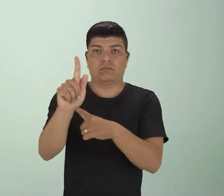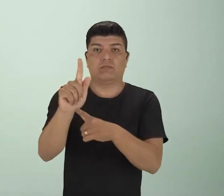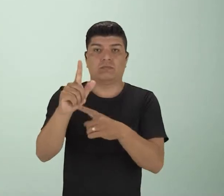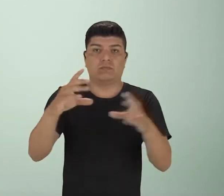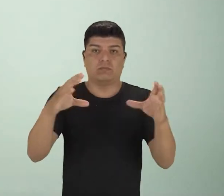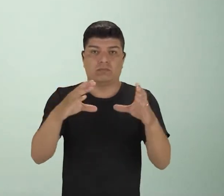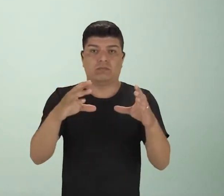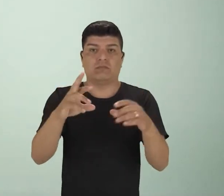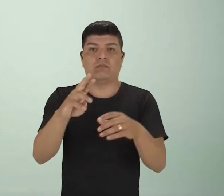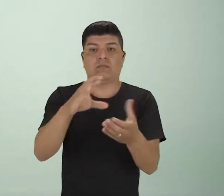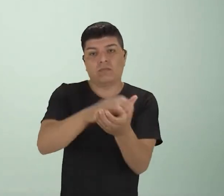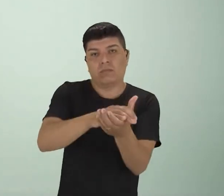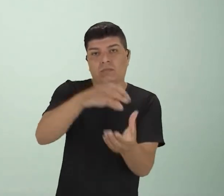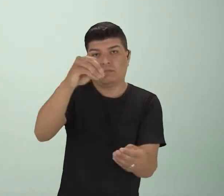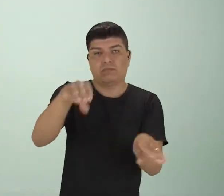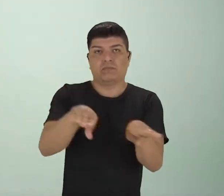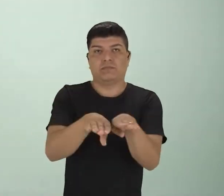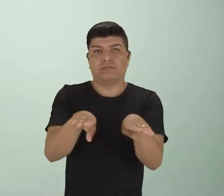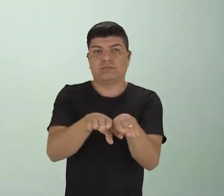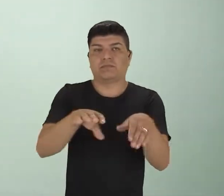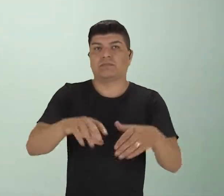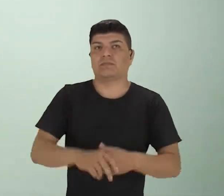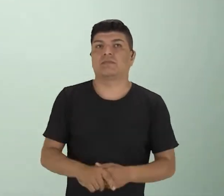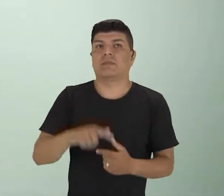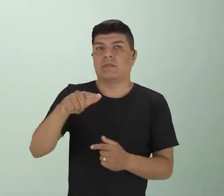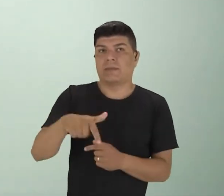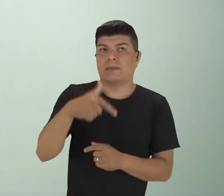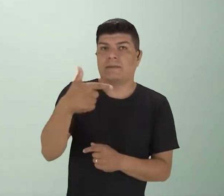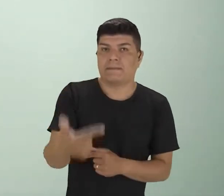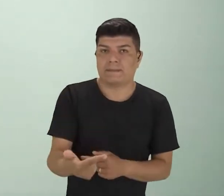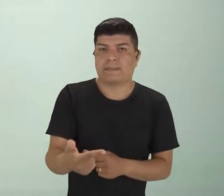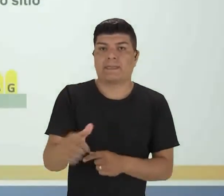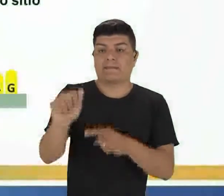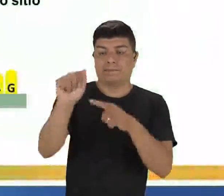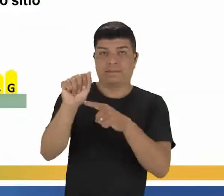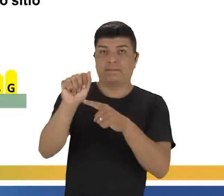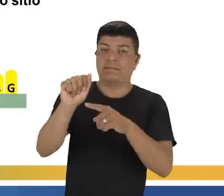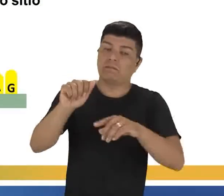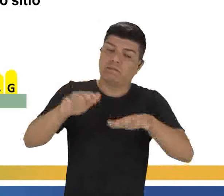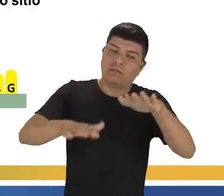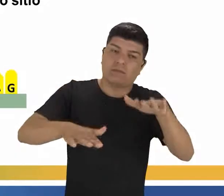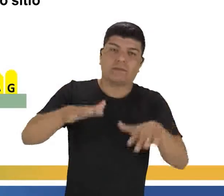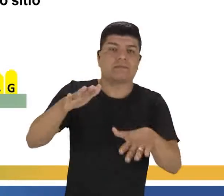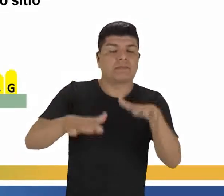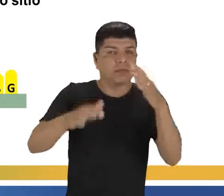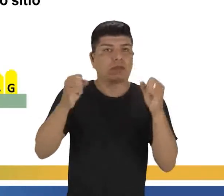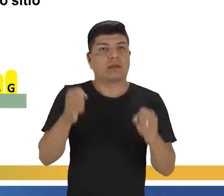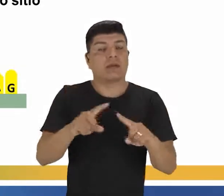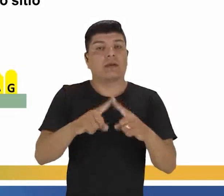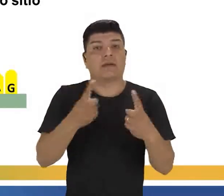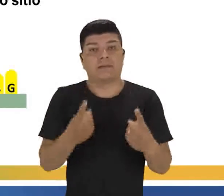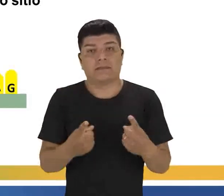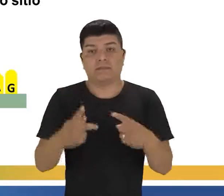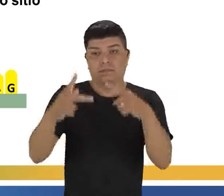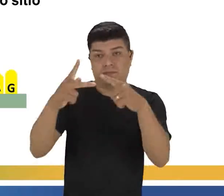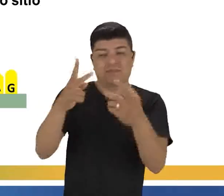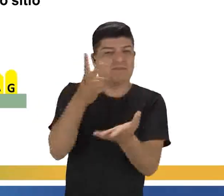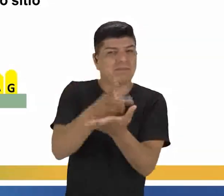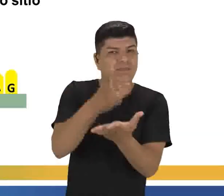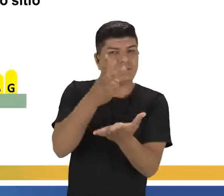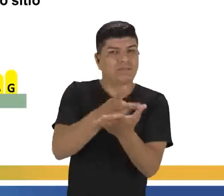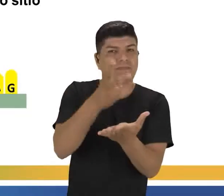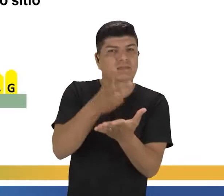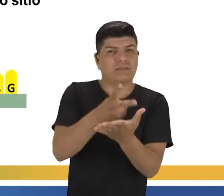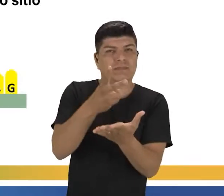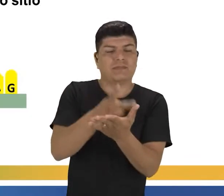P no ribossomo, tá? Depois, no sítio A pode variar, tudo bem? Mas o sítio P